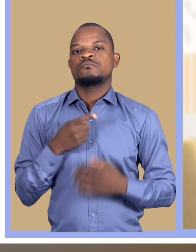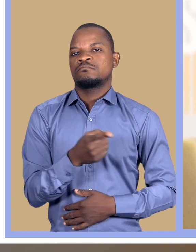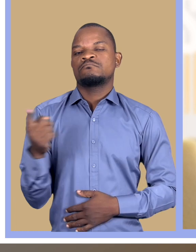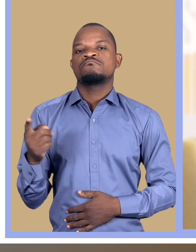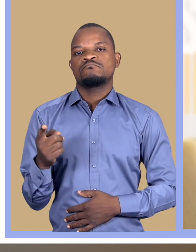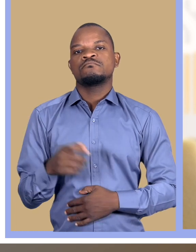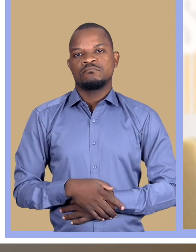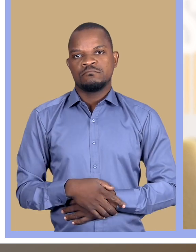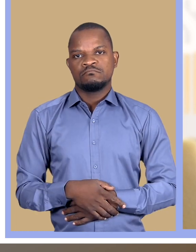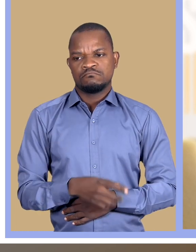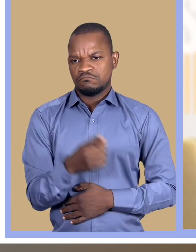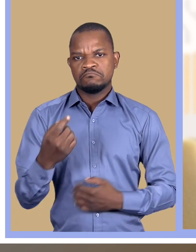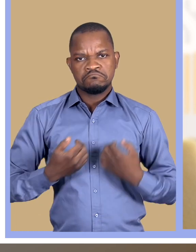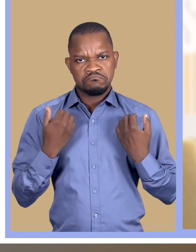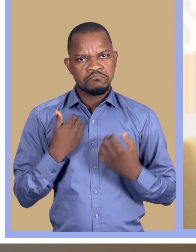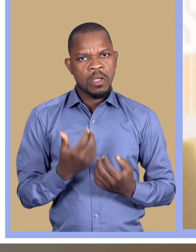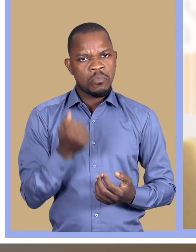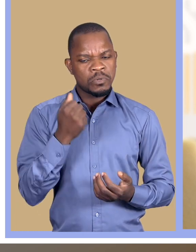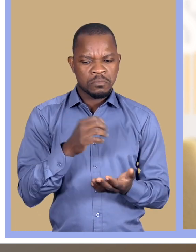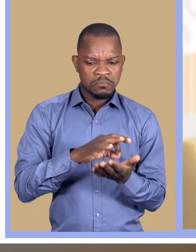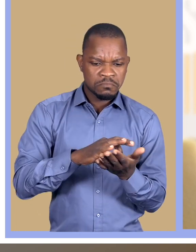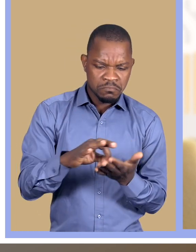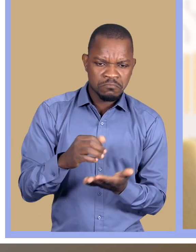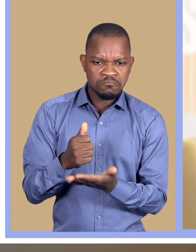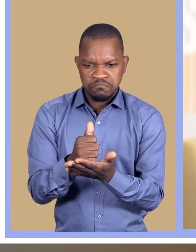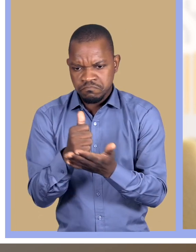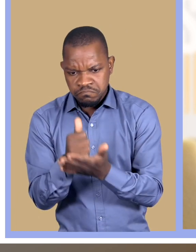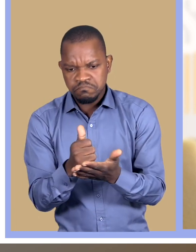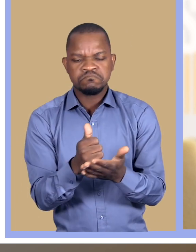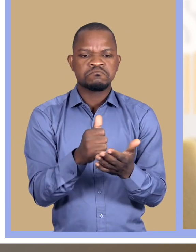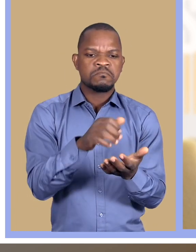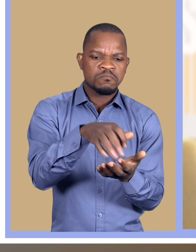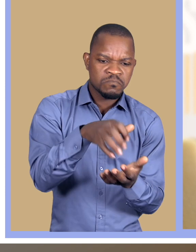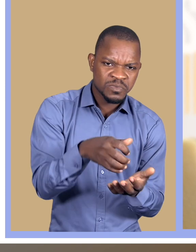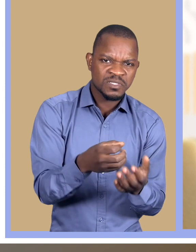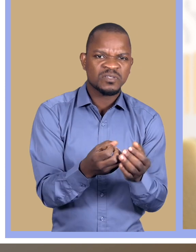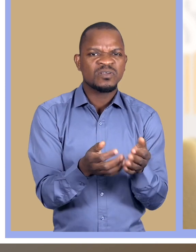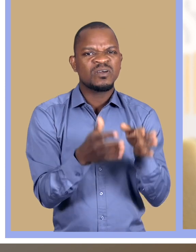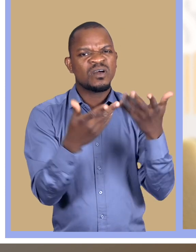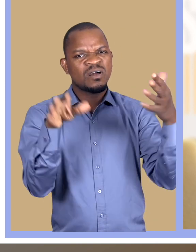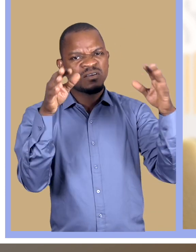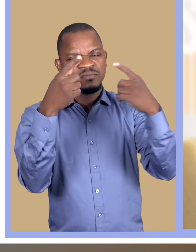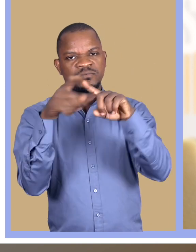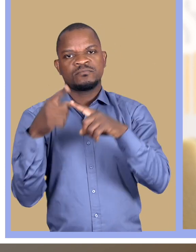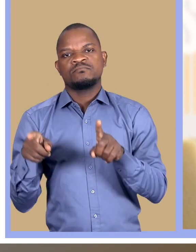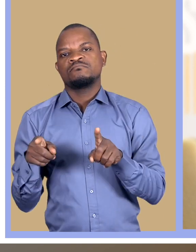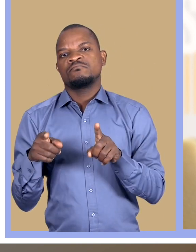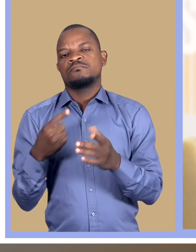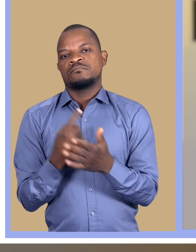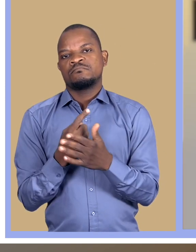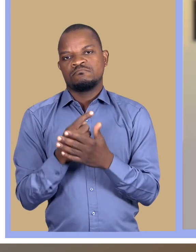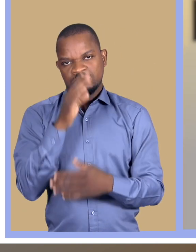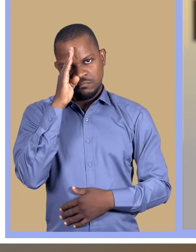podem ser chiques limpando, podem ser chiques plantando, basta que sejam conscientes e dê um resultado muito